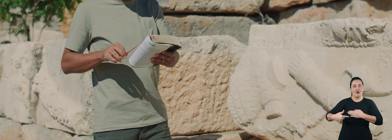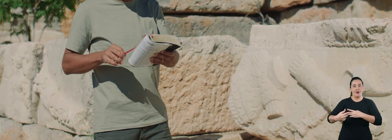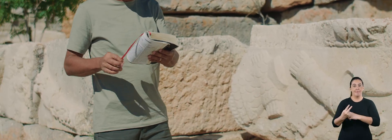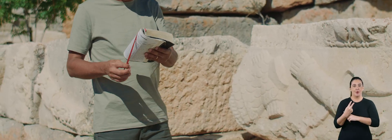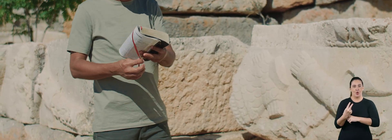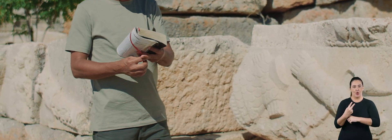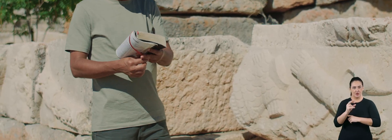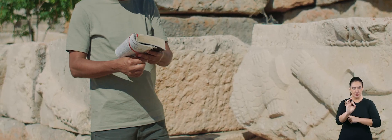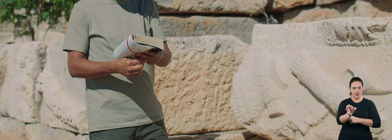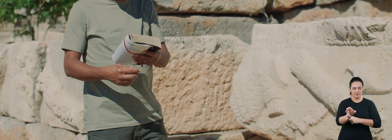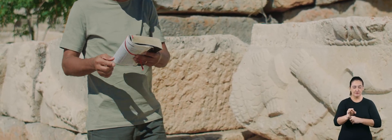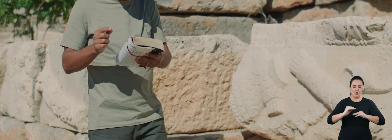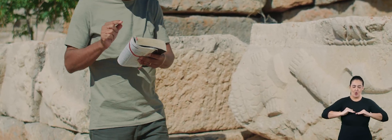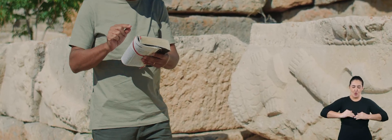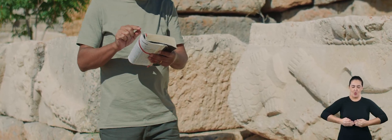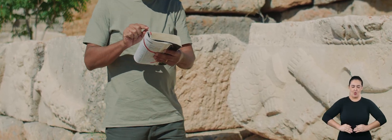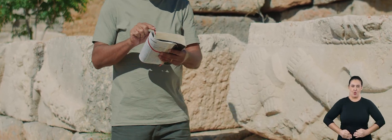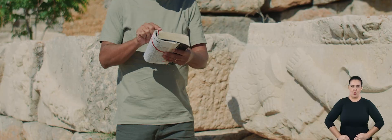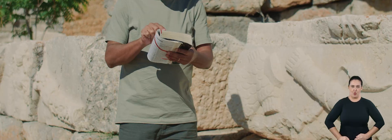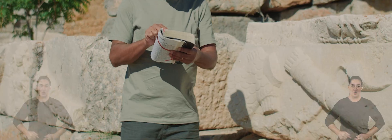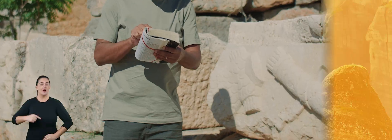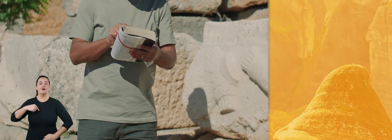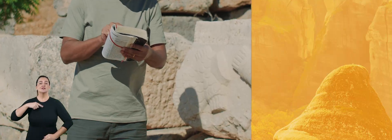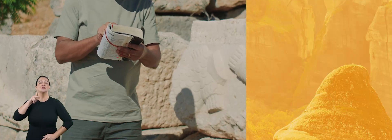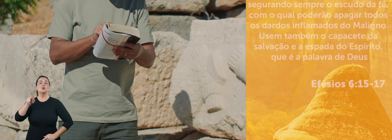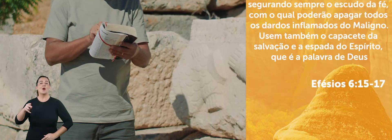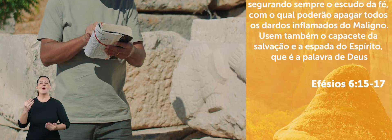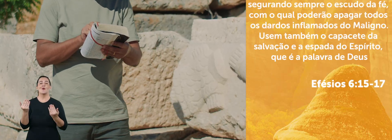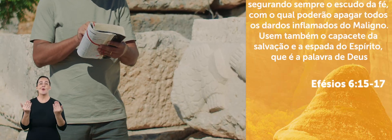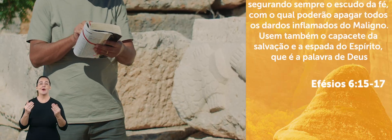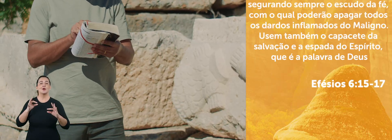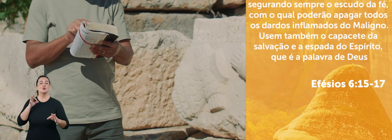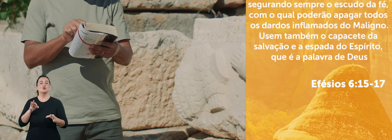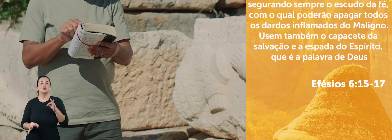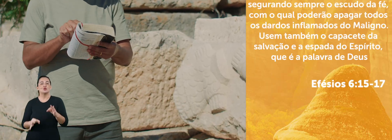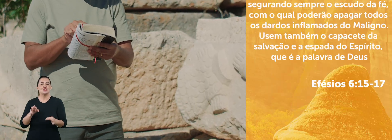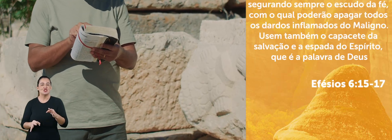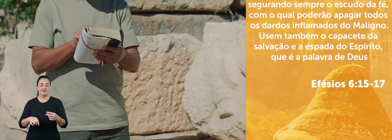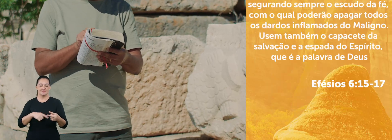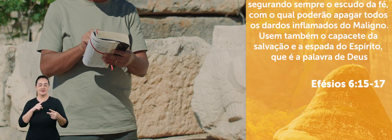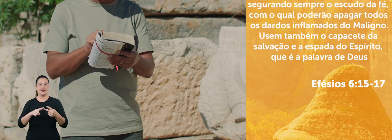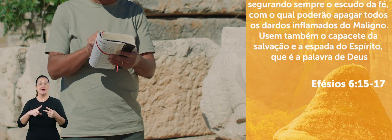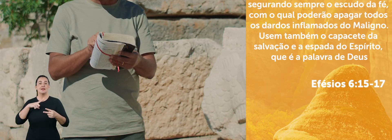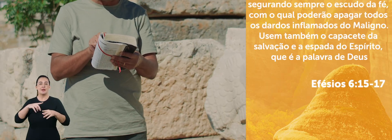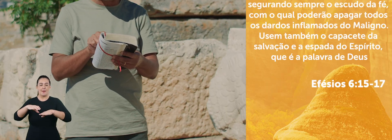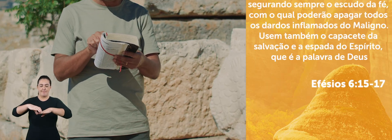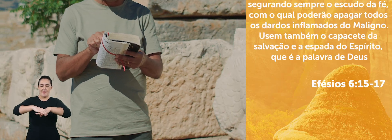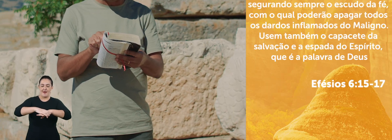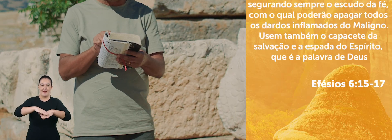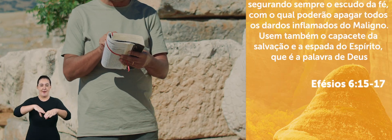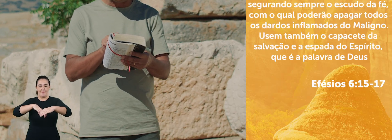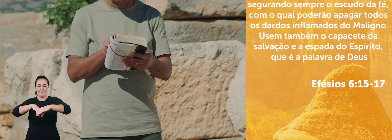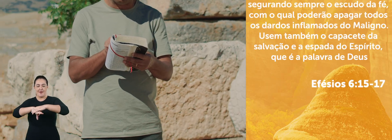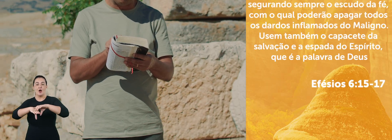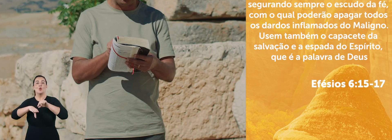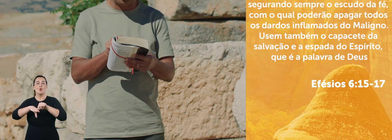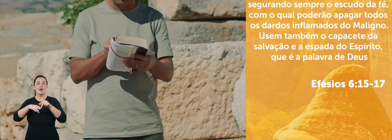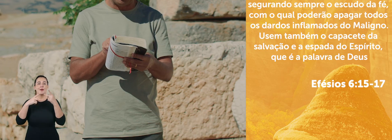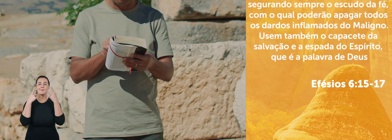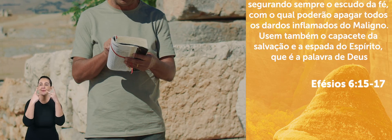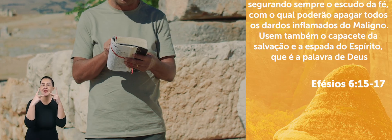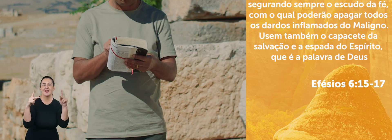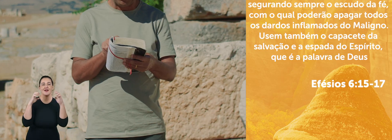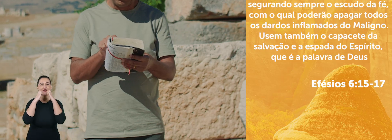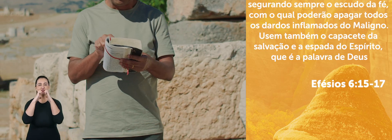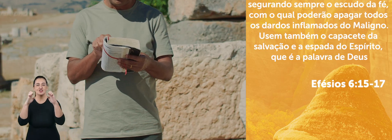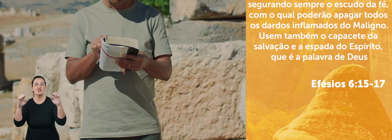espada do inimigo. E Paulo usa, vestindo a couraça da justiça, tendo os pés calçados com a preparação do evangelho